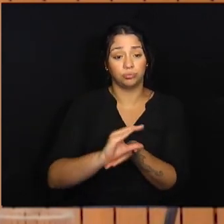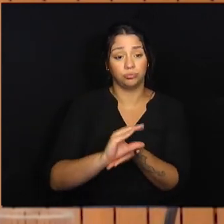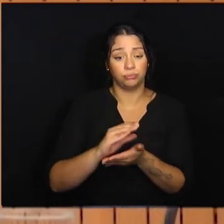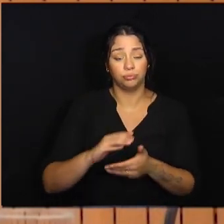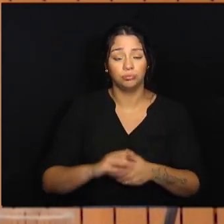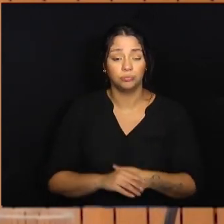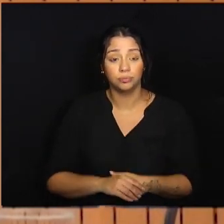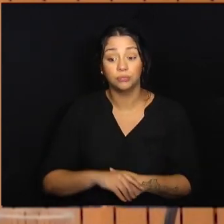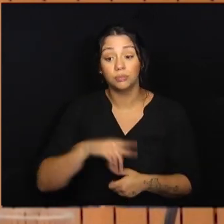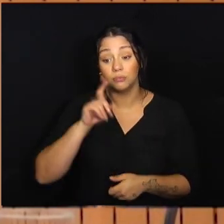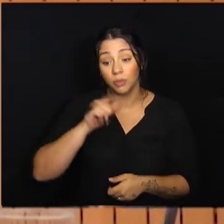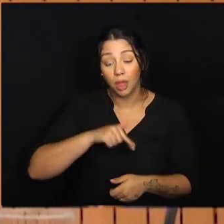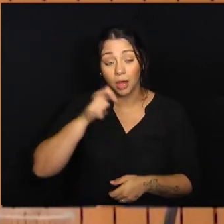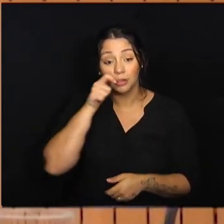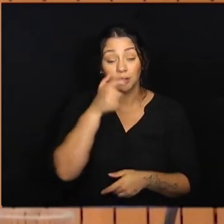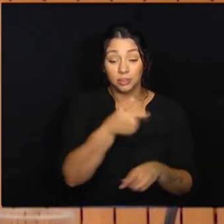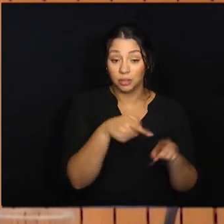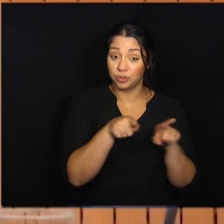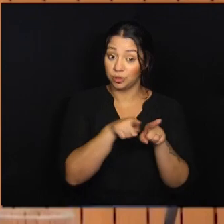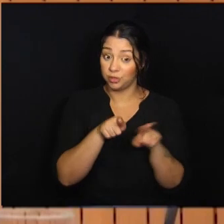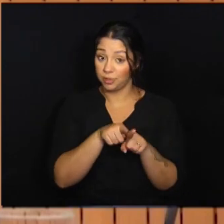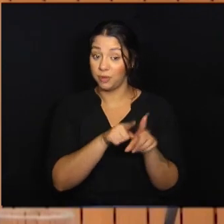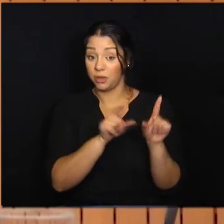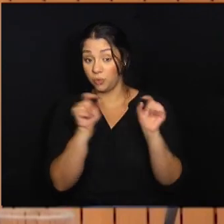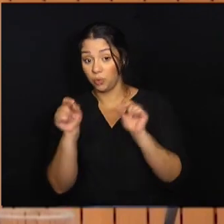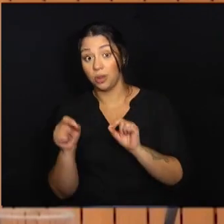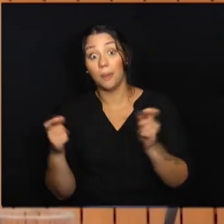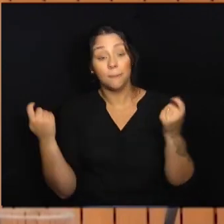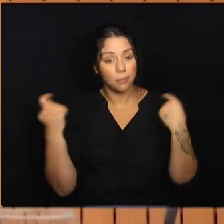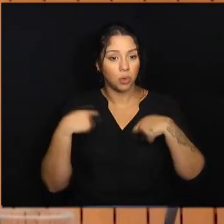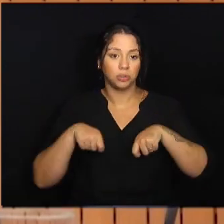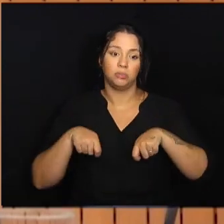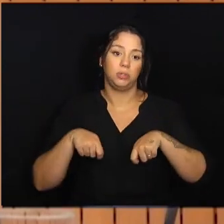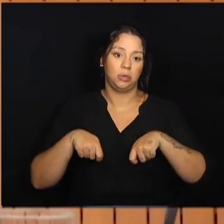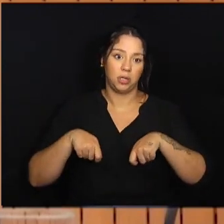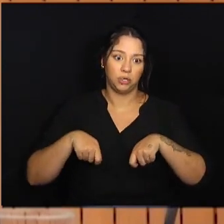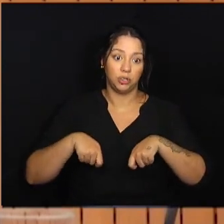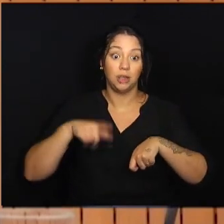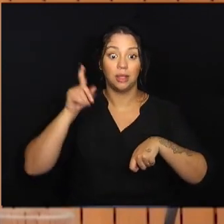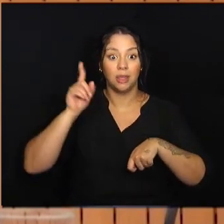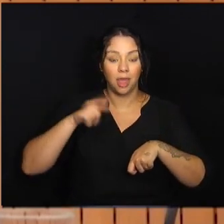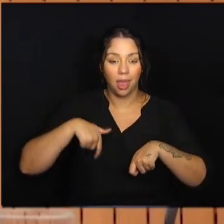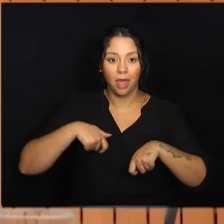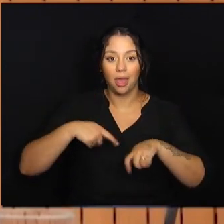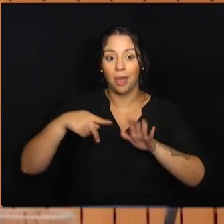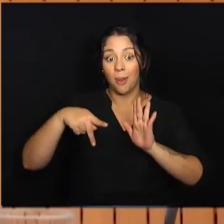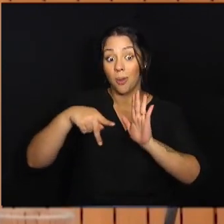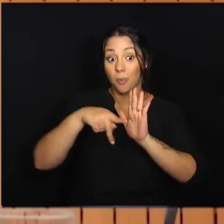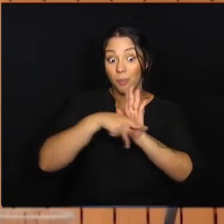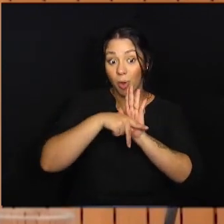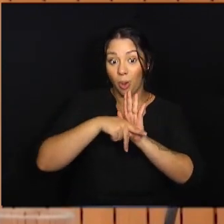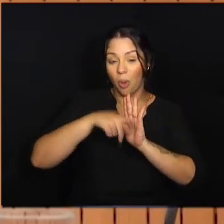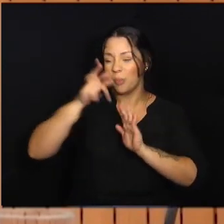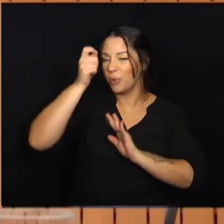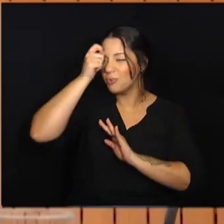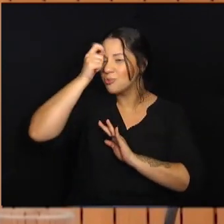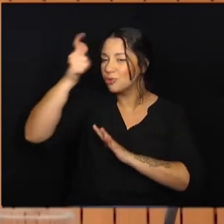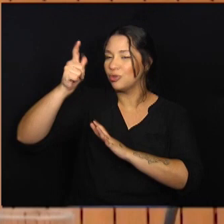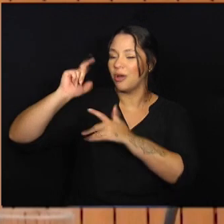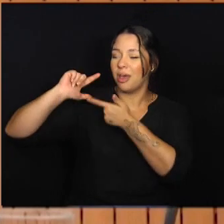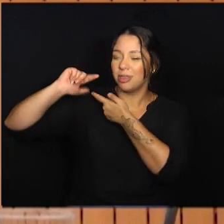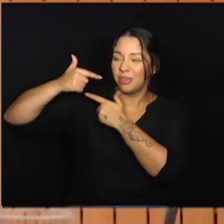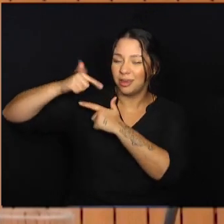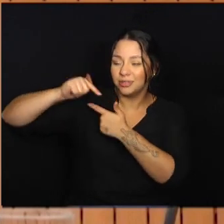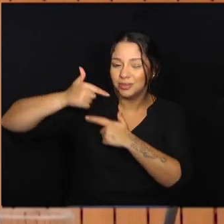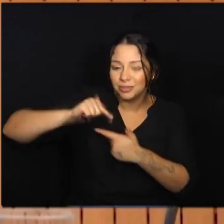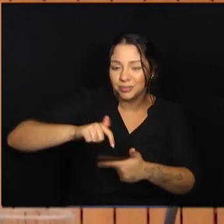muito interessante também que tem são as possibilidades, né? Então, o resgate do patrimônio de tradições,